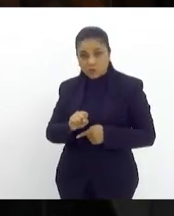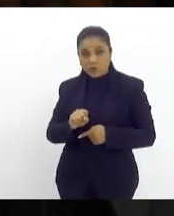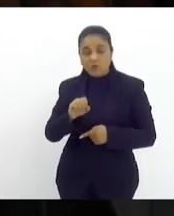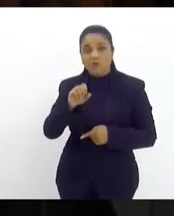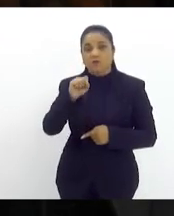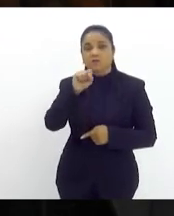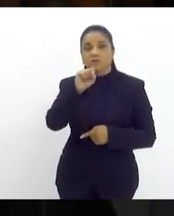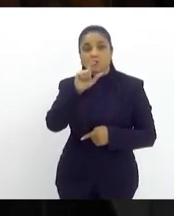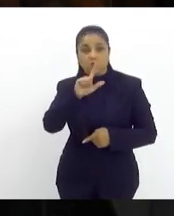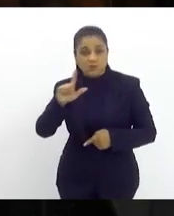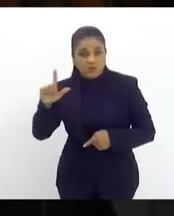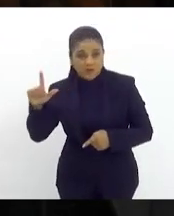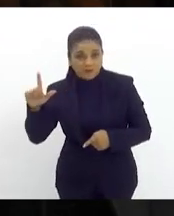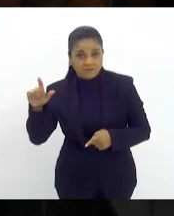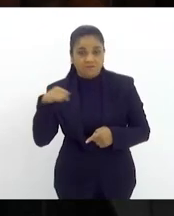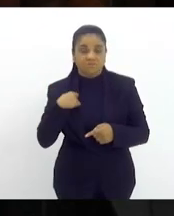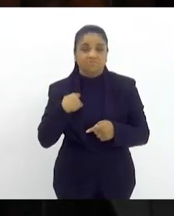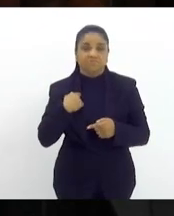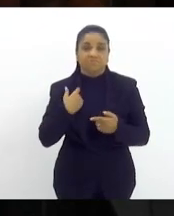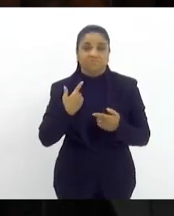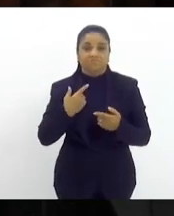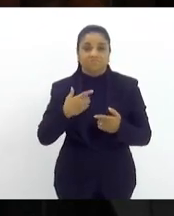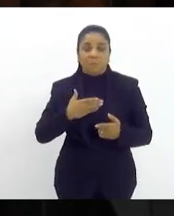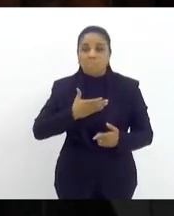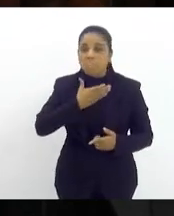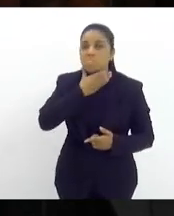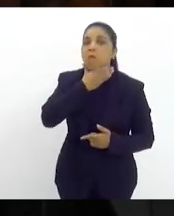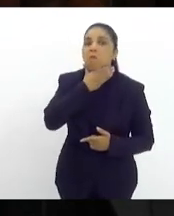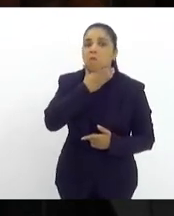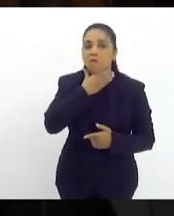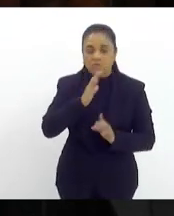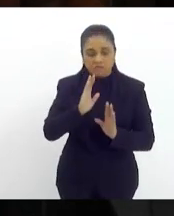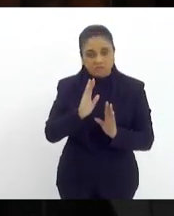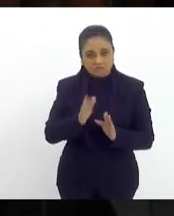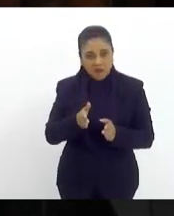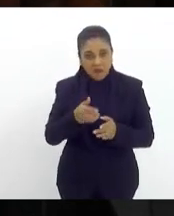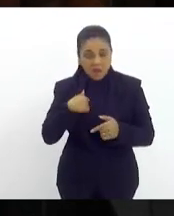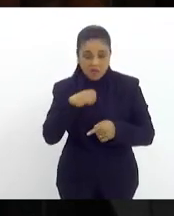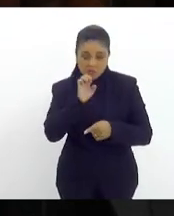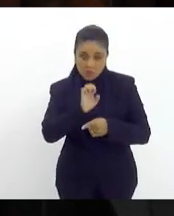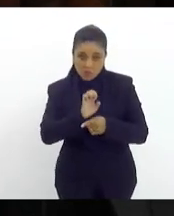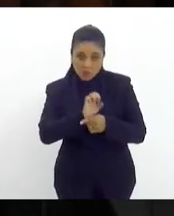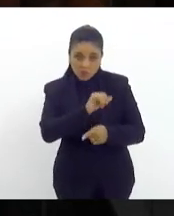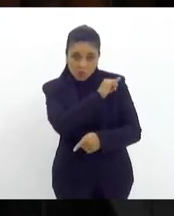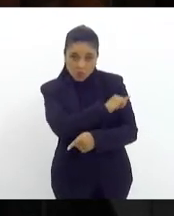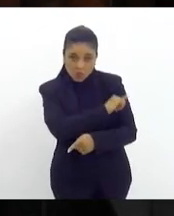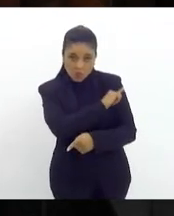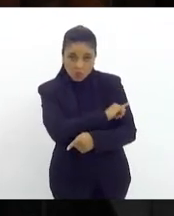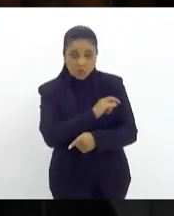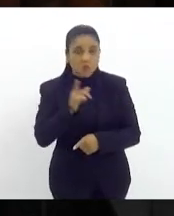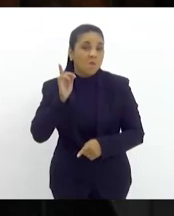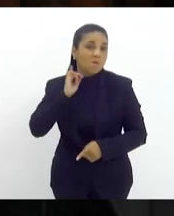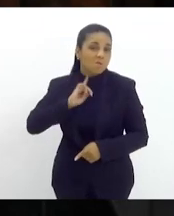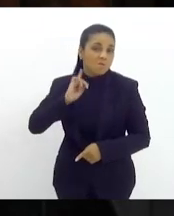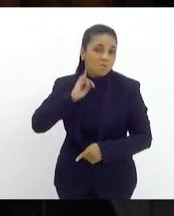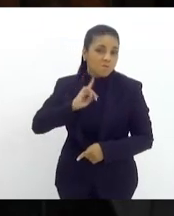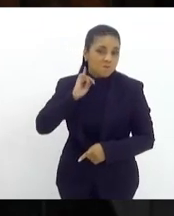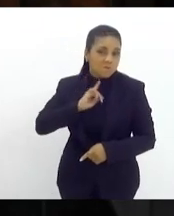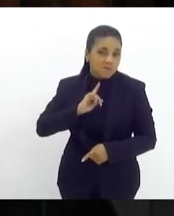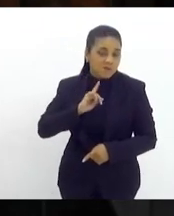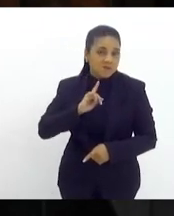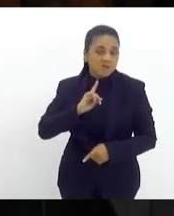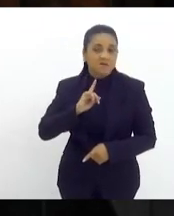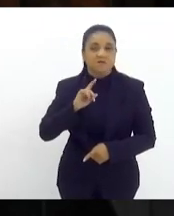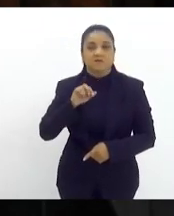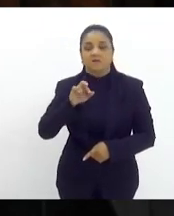entrarem em derrocada Como já aconteceu com o Rio de Janeiro Minas Gerais em Rio Grande